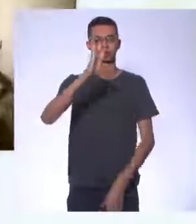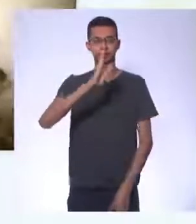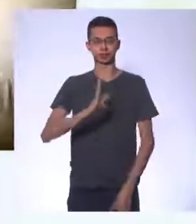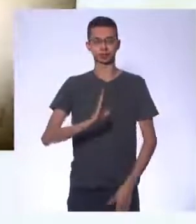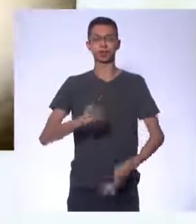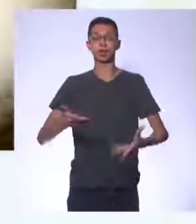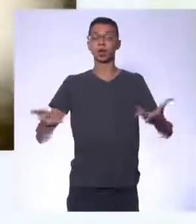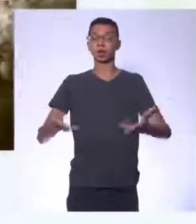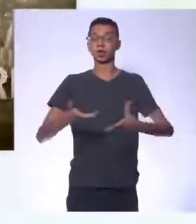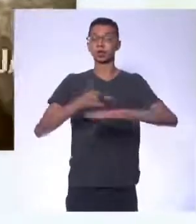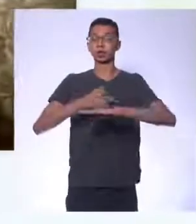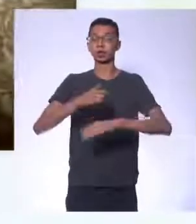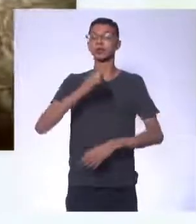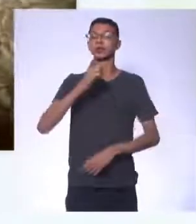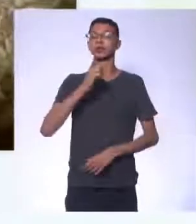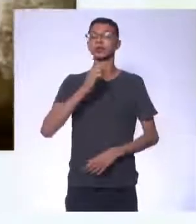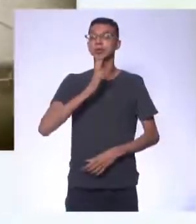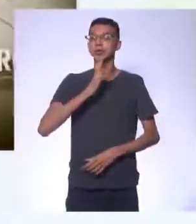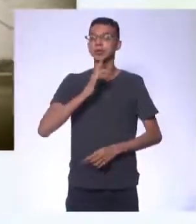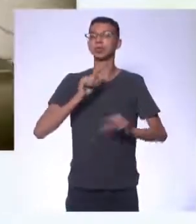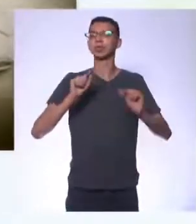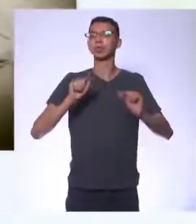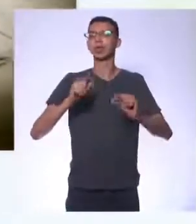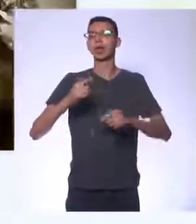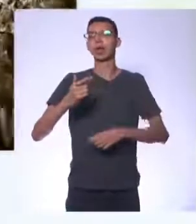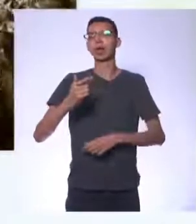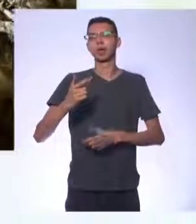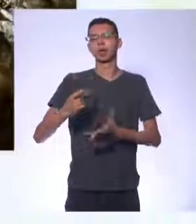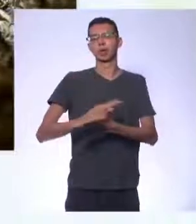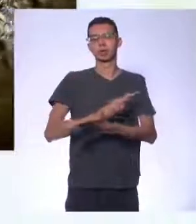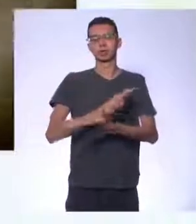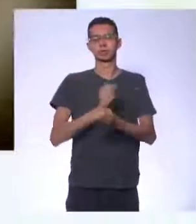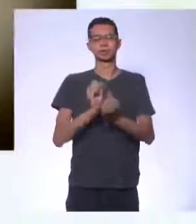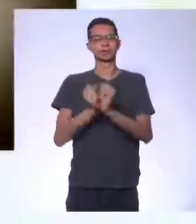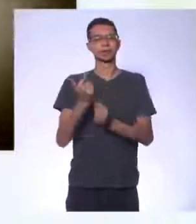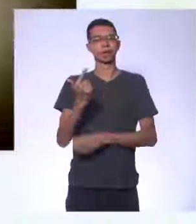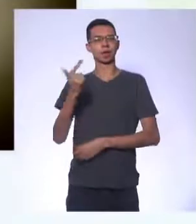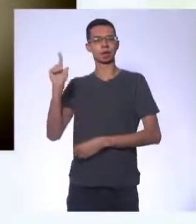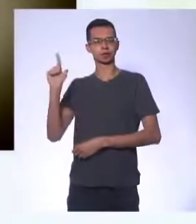conhecer os principais eventos que antecederam a abolição da escravatura no país.